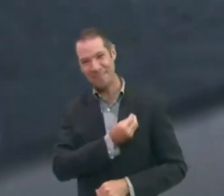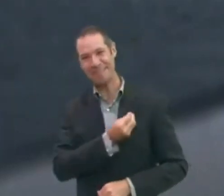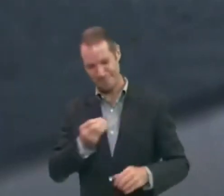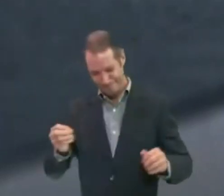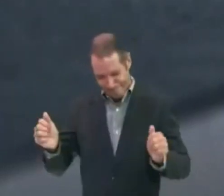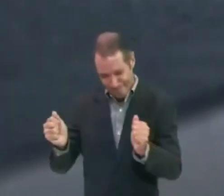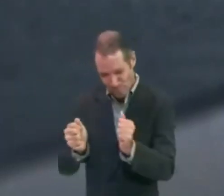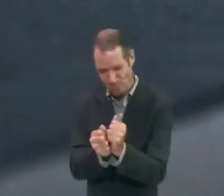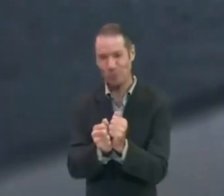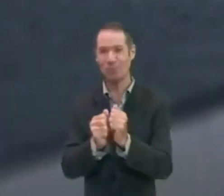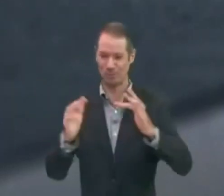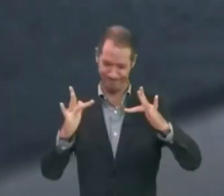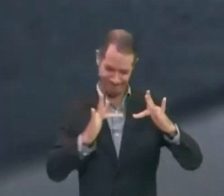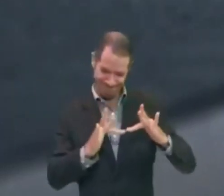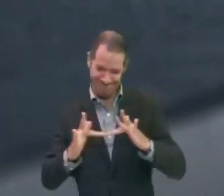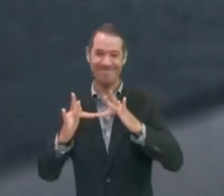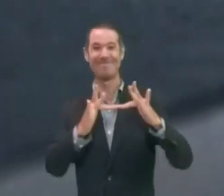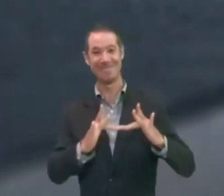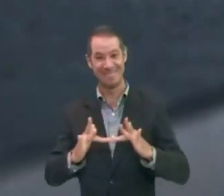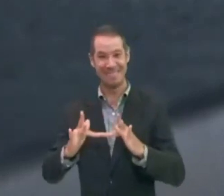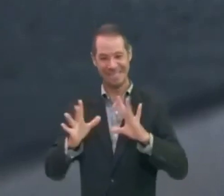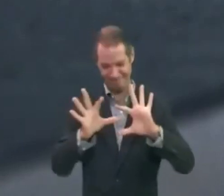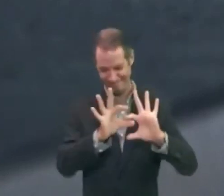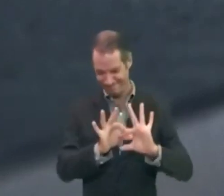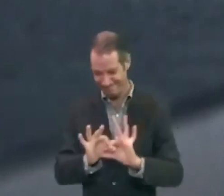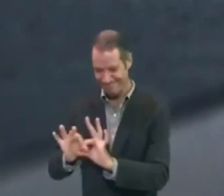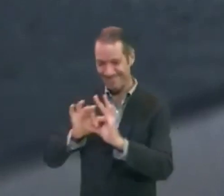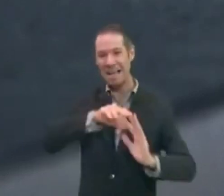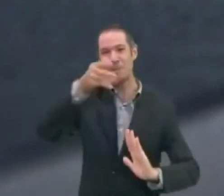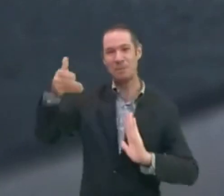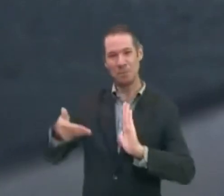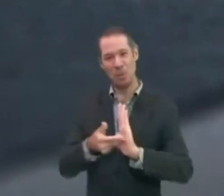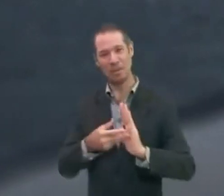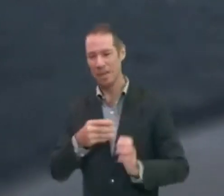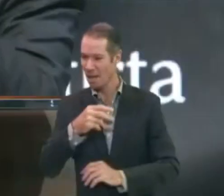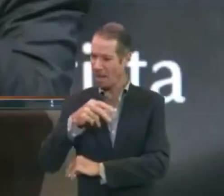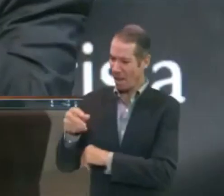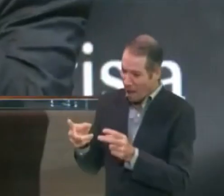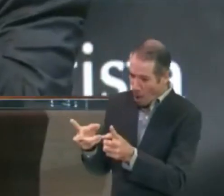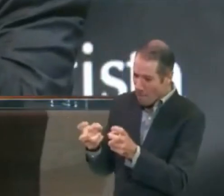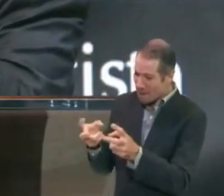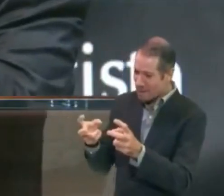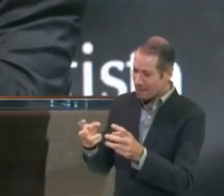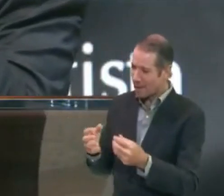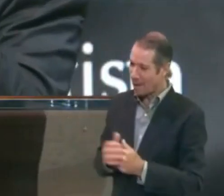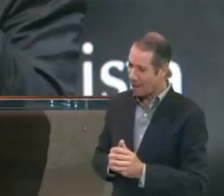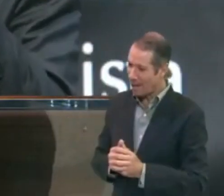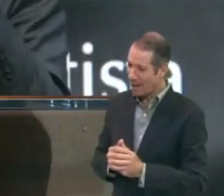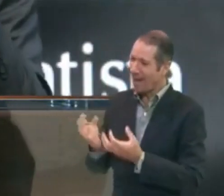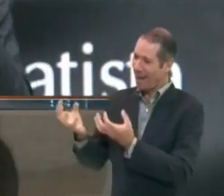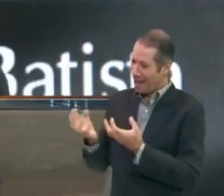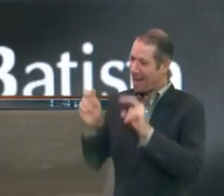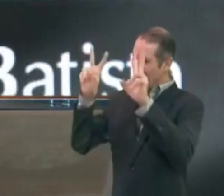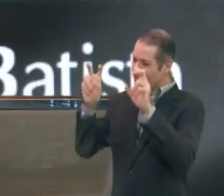vida, é o interlaçar de todas as coisas. E quando eu olhava aquilo eu dizia, puxa vida, é disso que eu queria